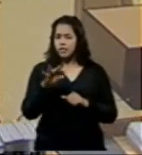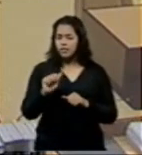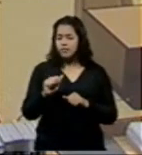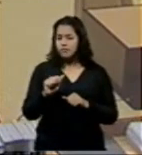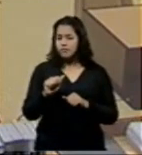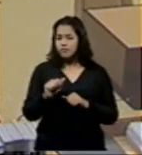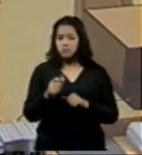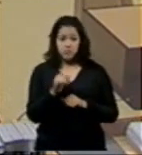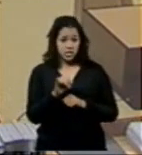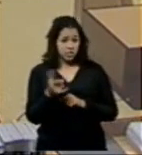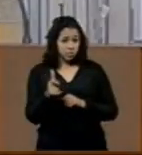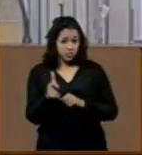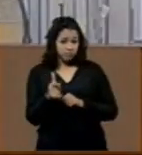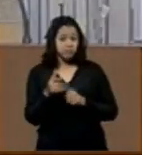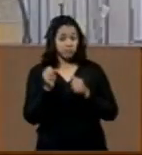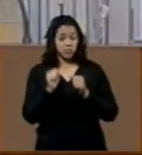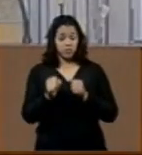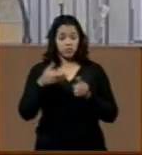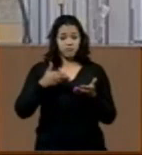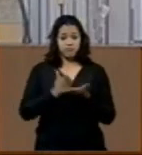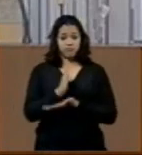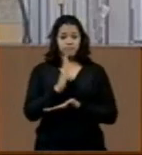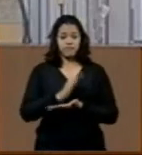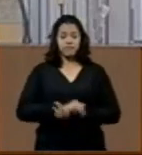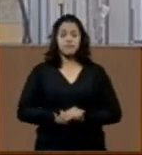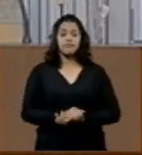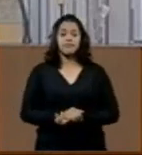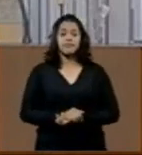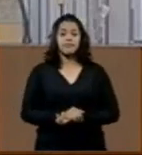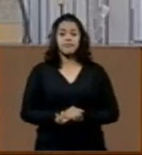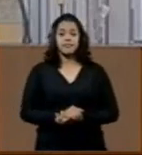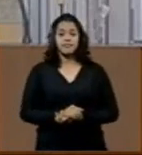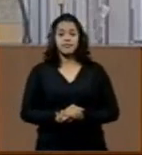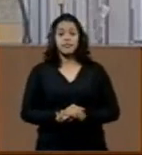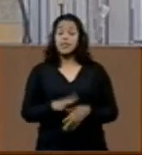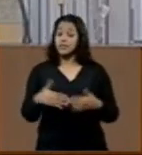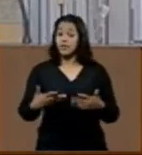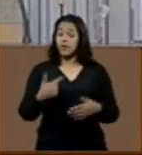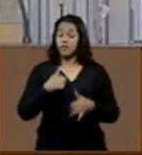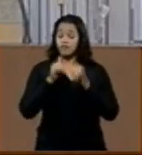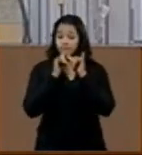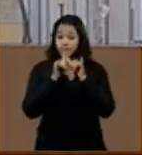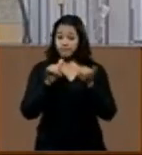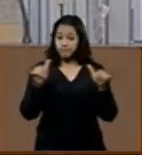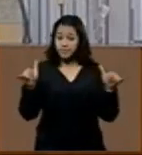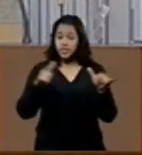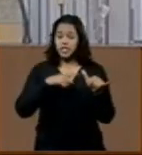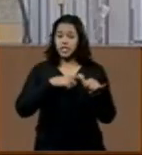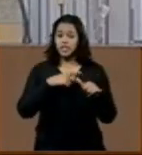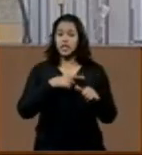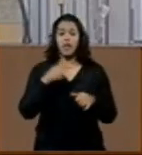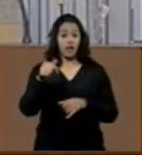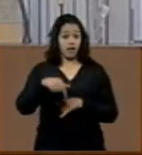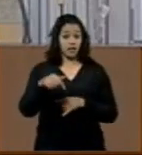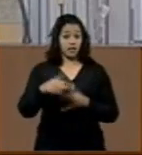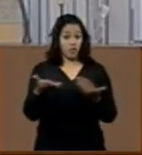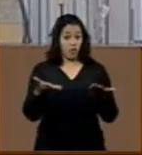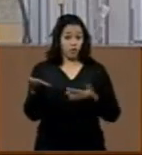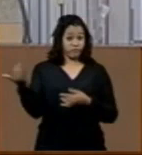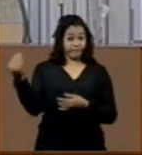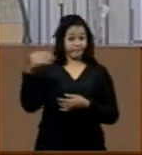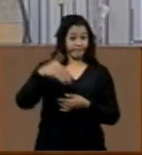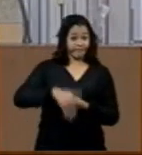ata, não havendo, declaro-a aprovada. Senhores ministros, informo a todos que estão presentes neste